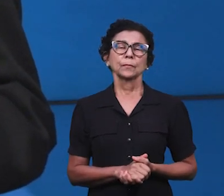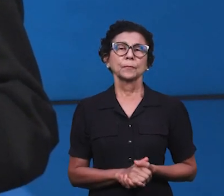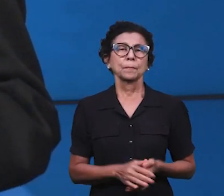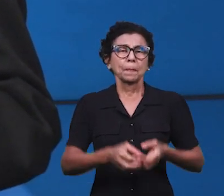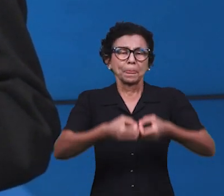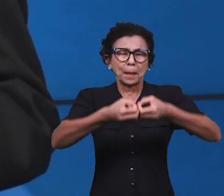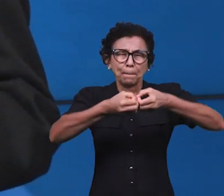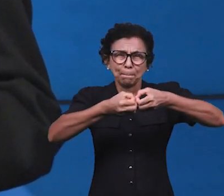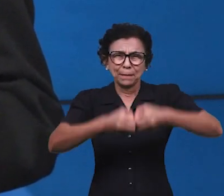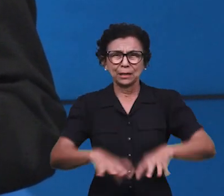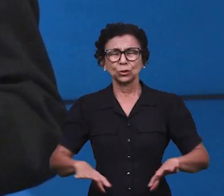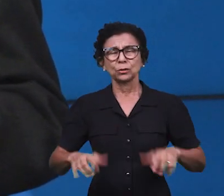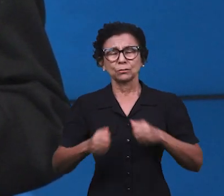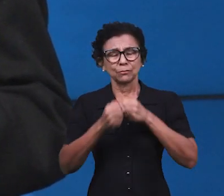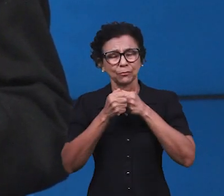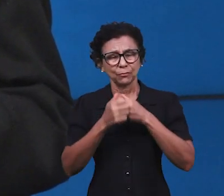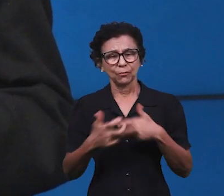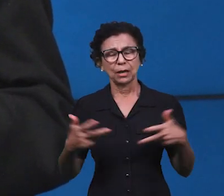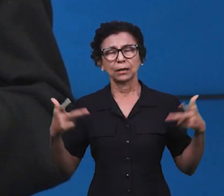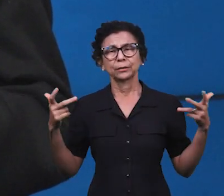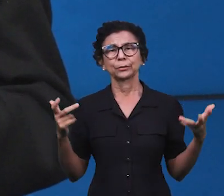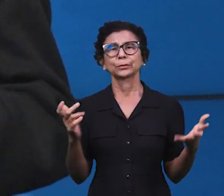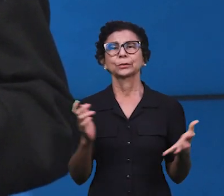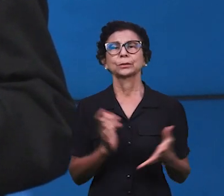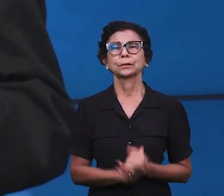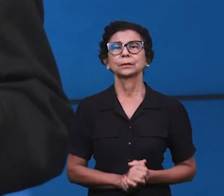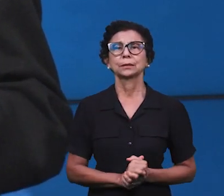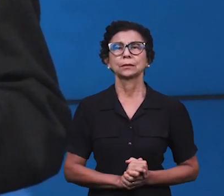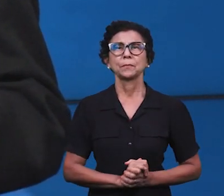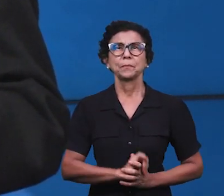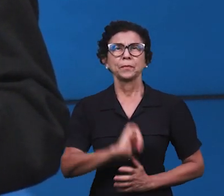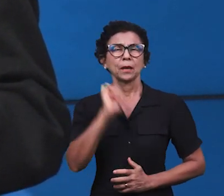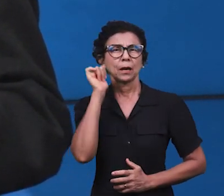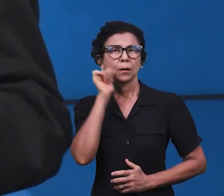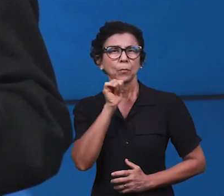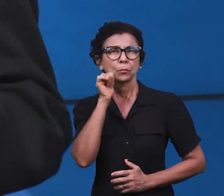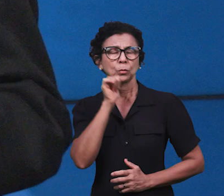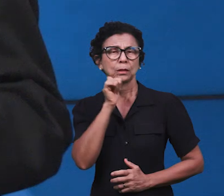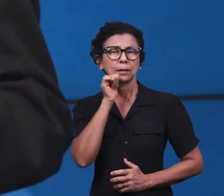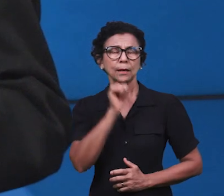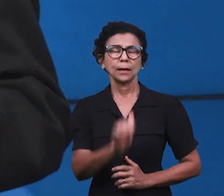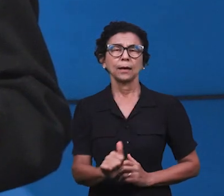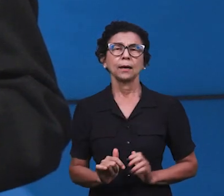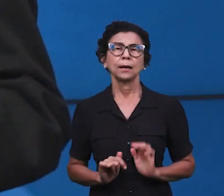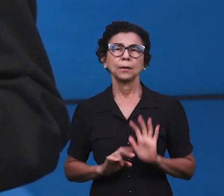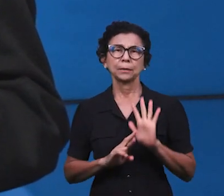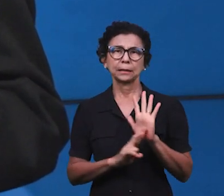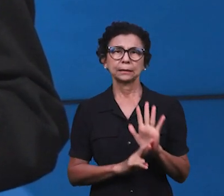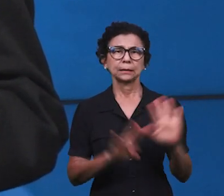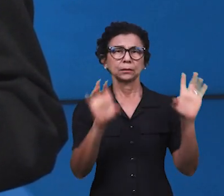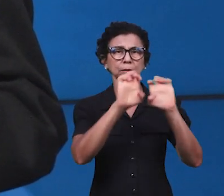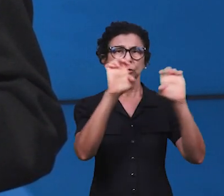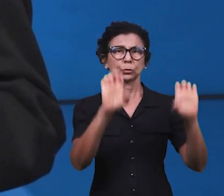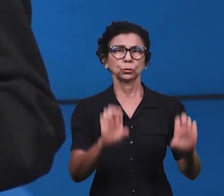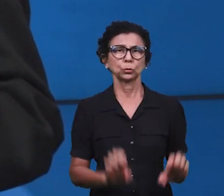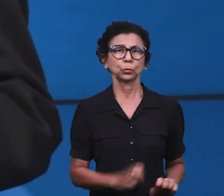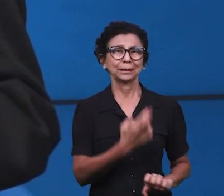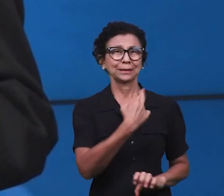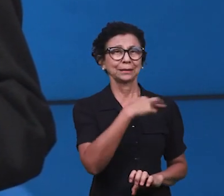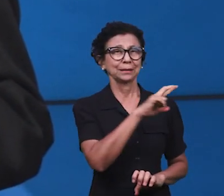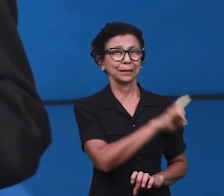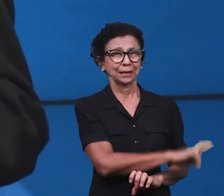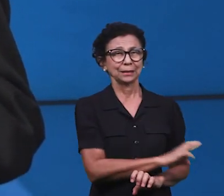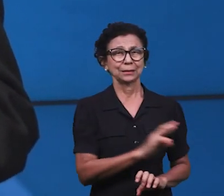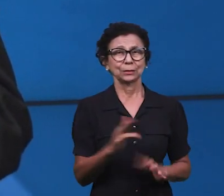prejuízos causados pela igreja ali, pela a mulher, ou seja, aquela estrutura religiosa do período de Tiatira.